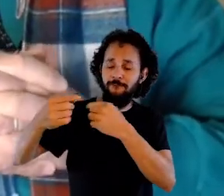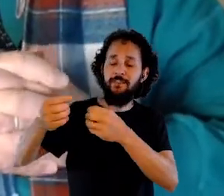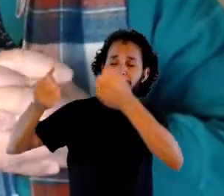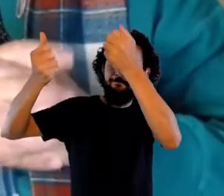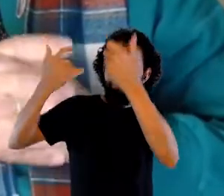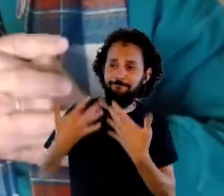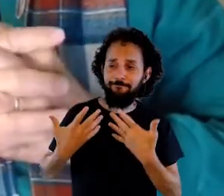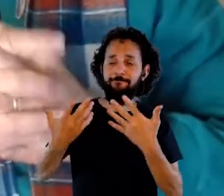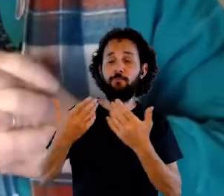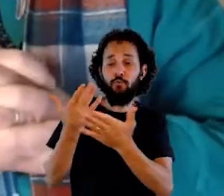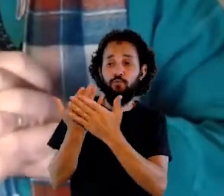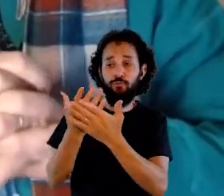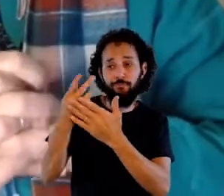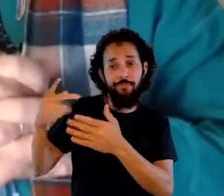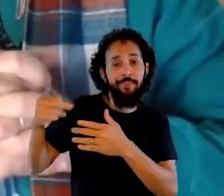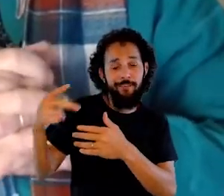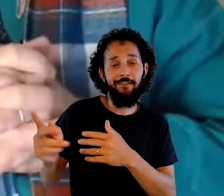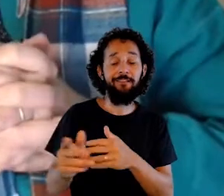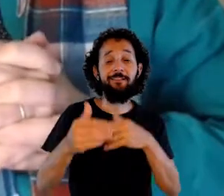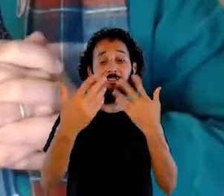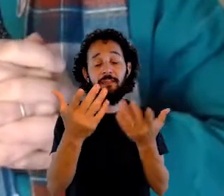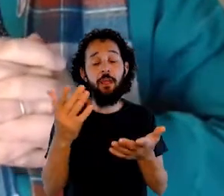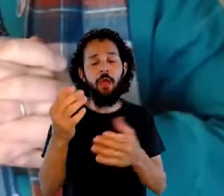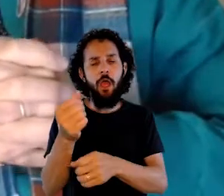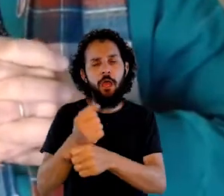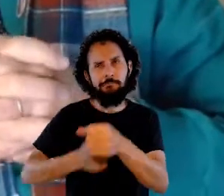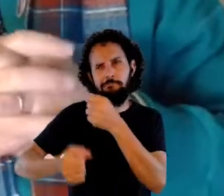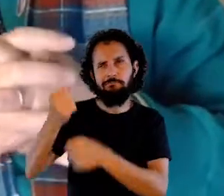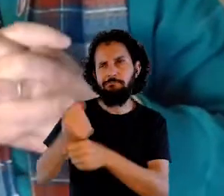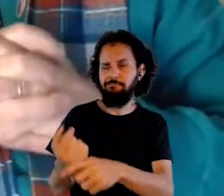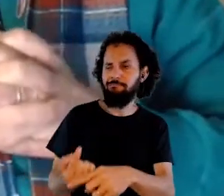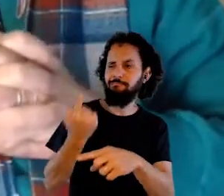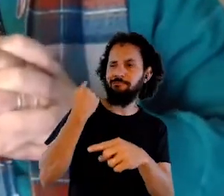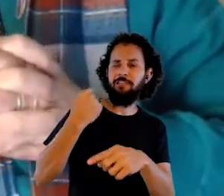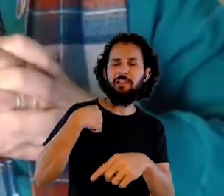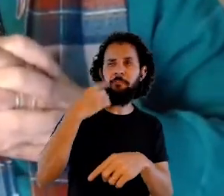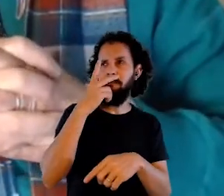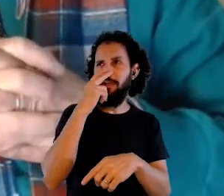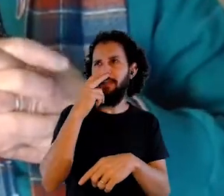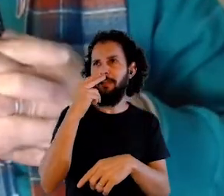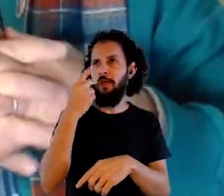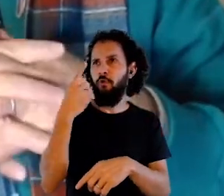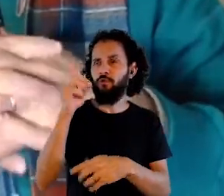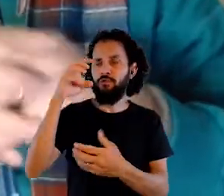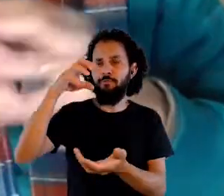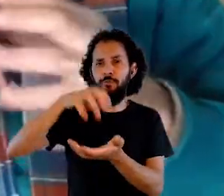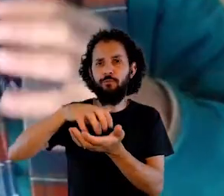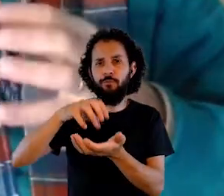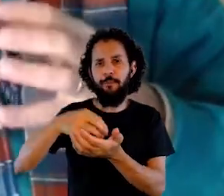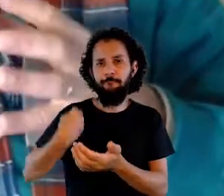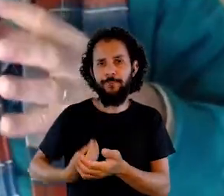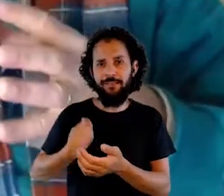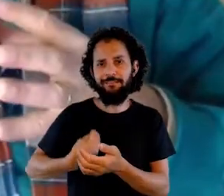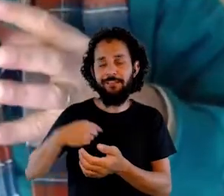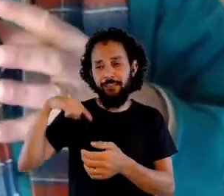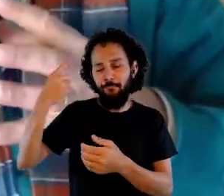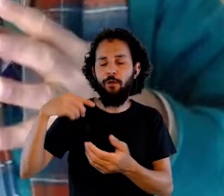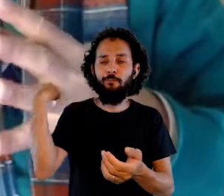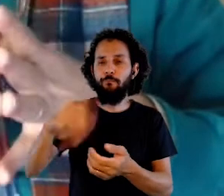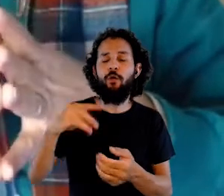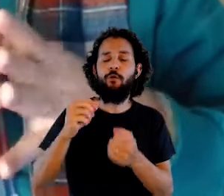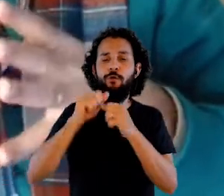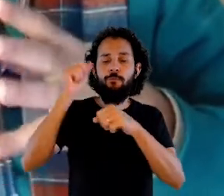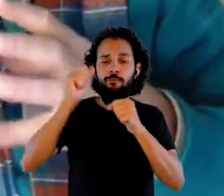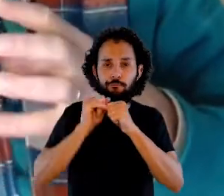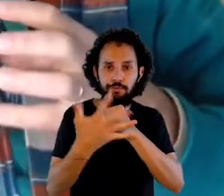né? E alguns anos atrás, eu acho que eu fiz a última turma presencial antes da pandemia dos multiplicadores da roda de estudo